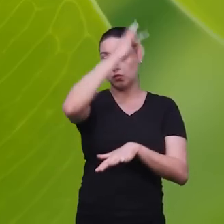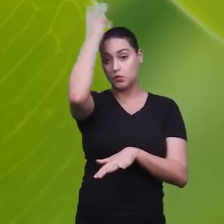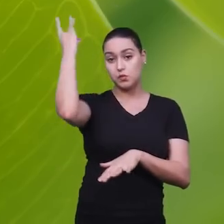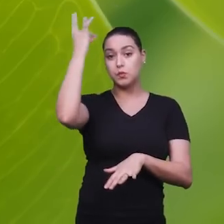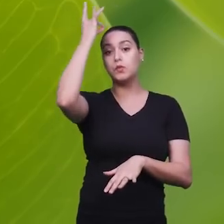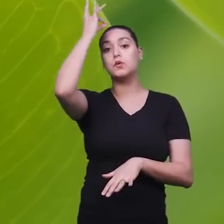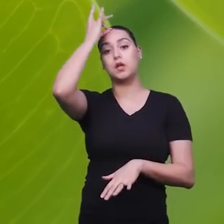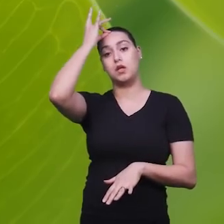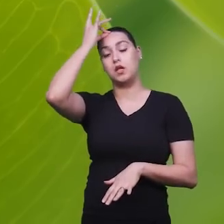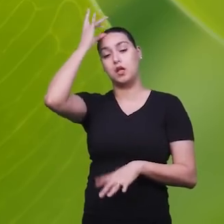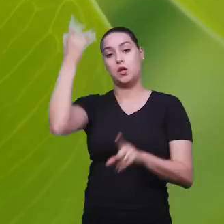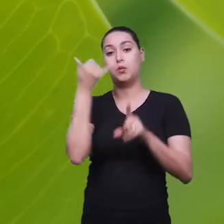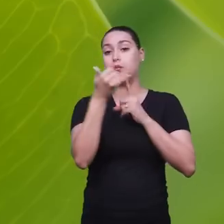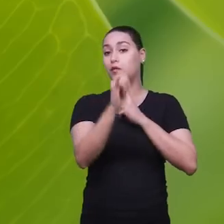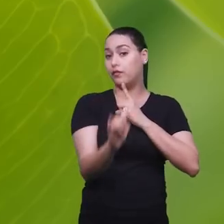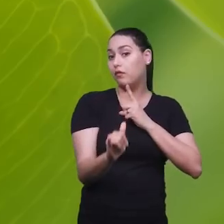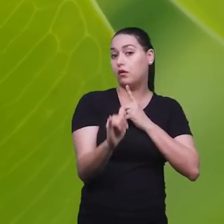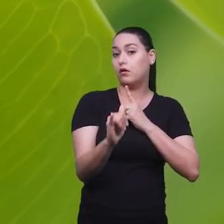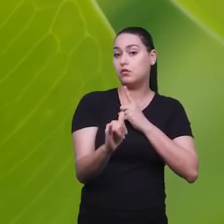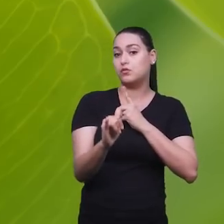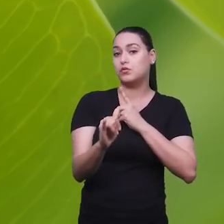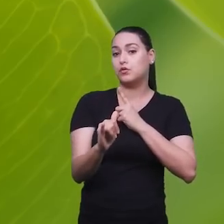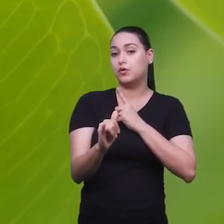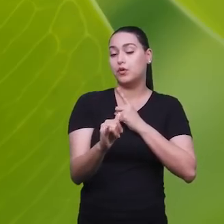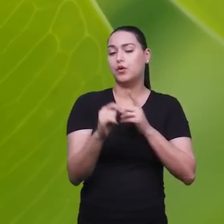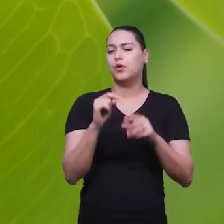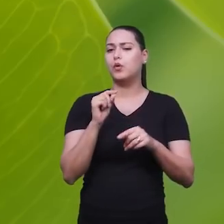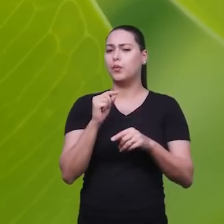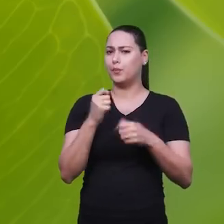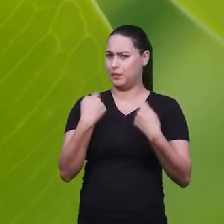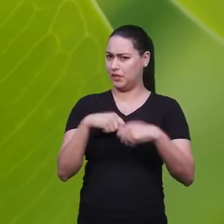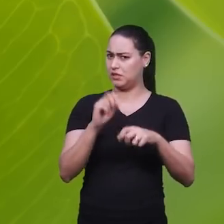espiritual, nos ensinando sobre marcadores proféticos,